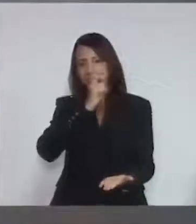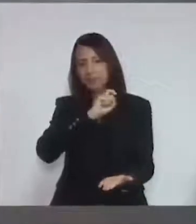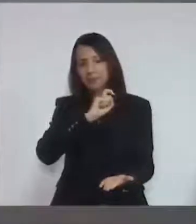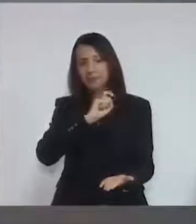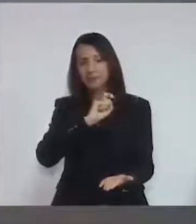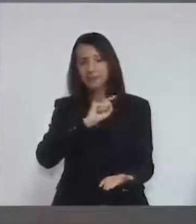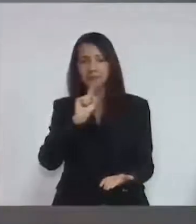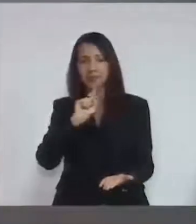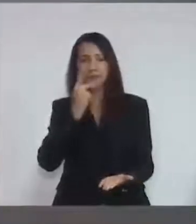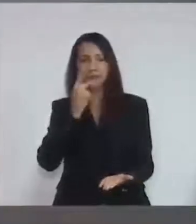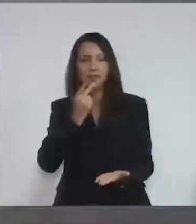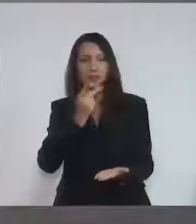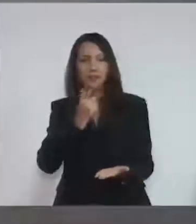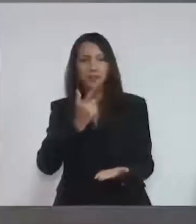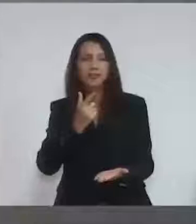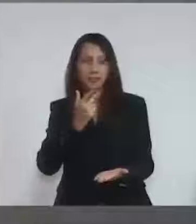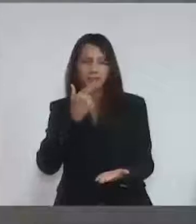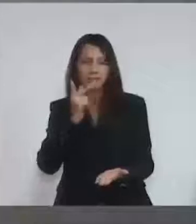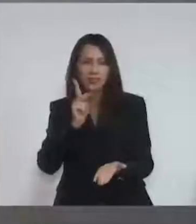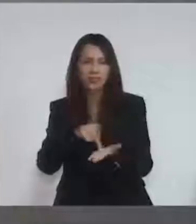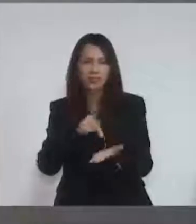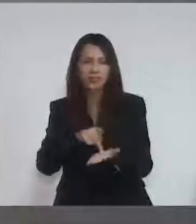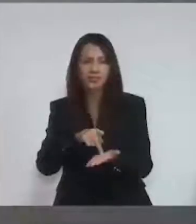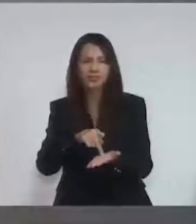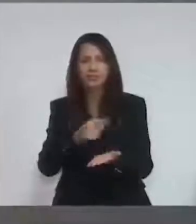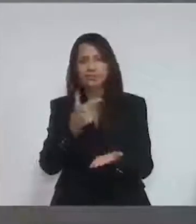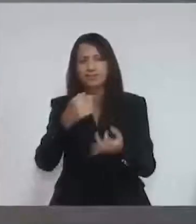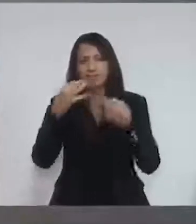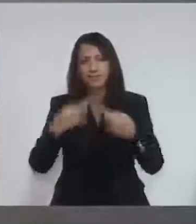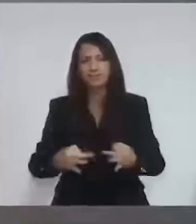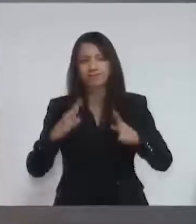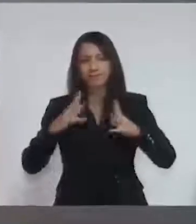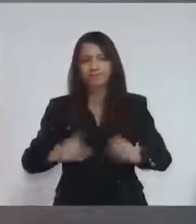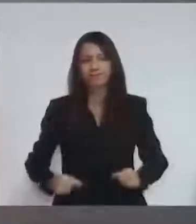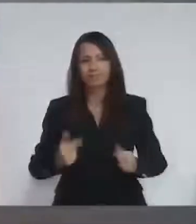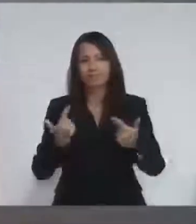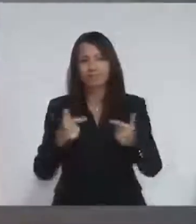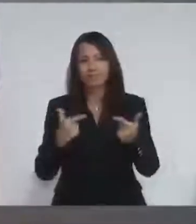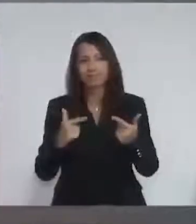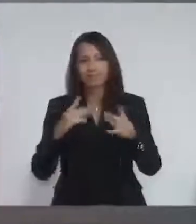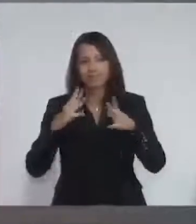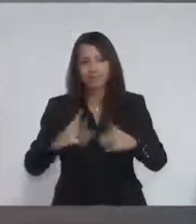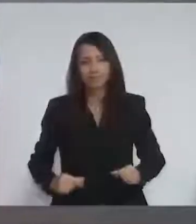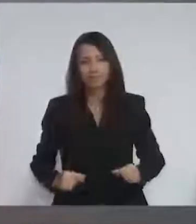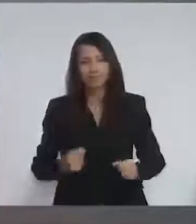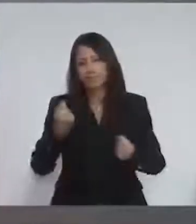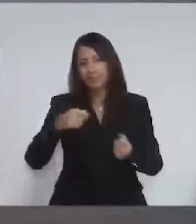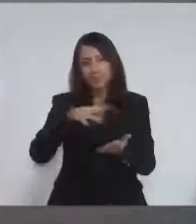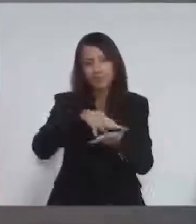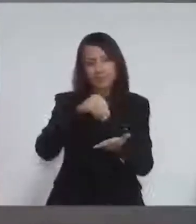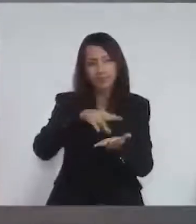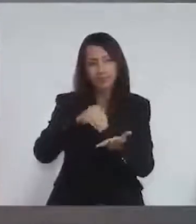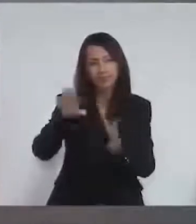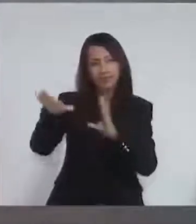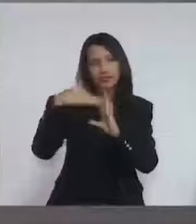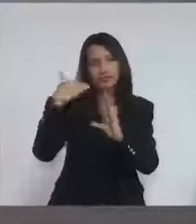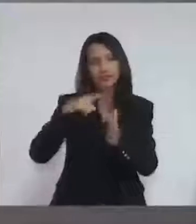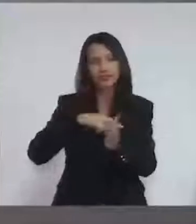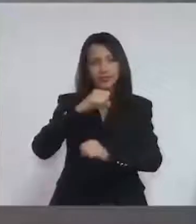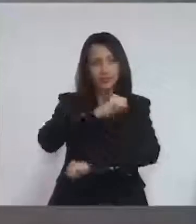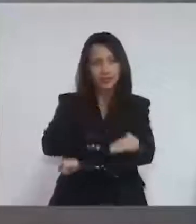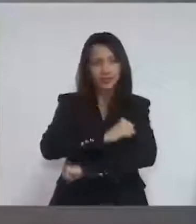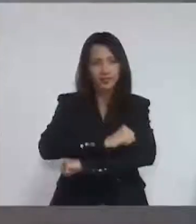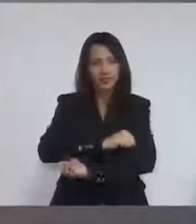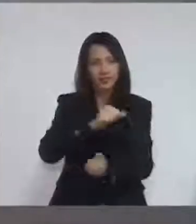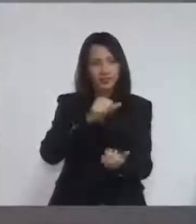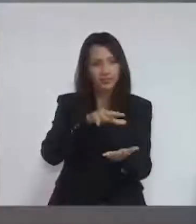outra coisa. Na verdade, eu vou dizer assim, desonesta, né? Porque não precisa mandar cópias, pode mandar digital. Pois não, vereador Edson